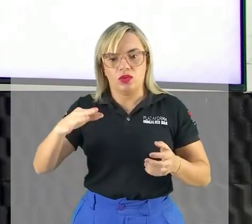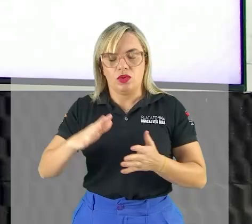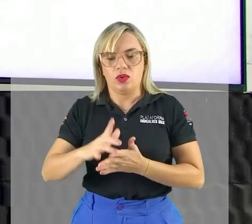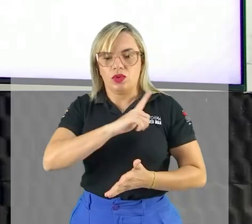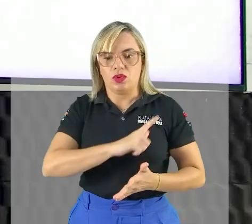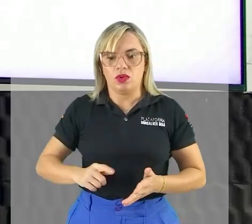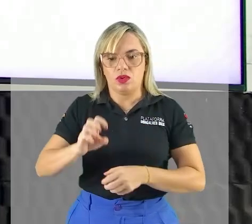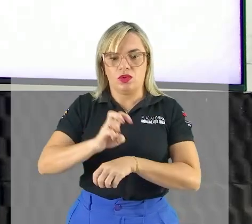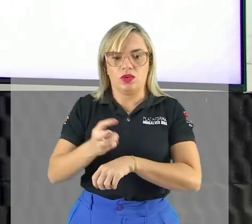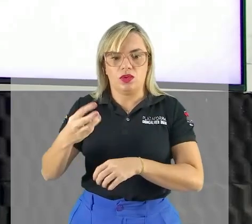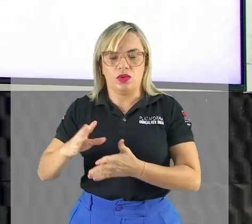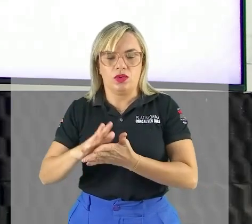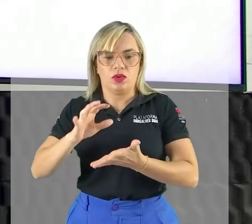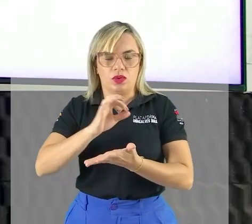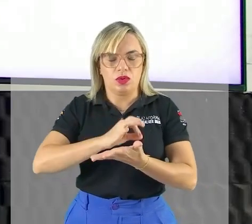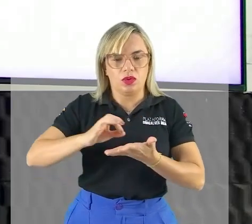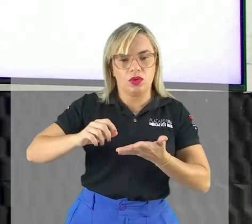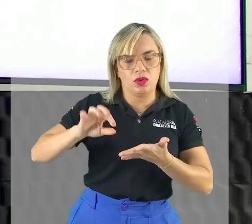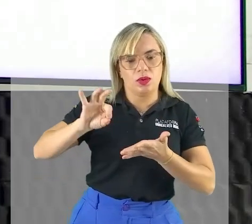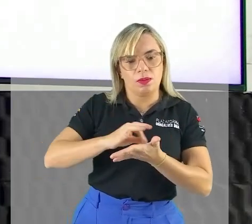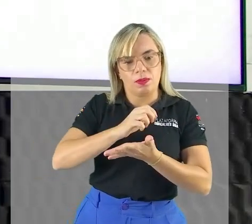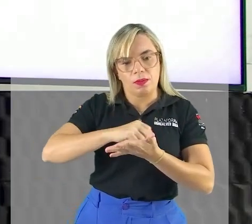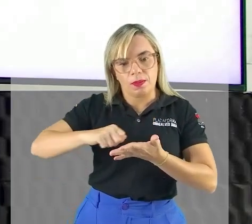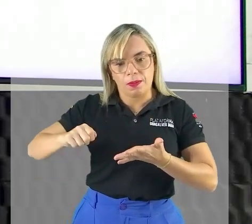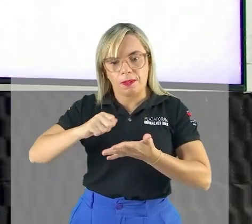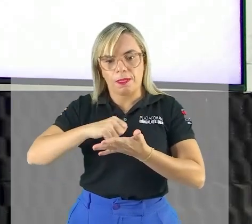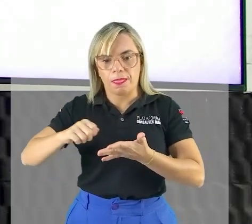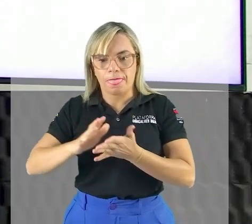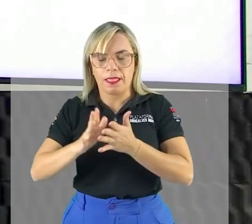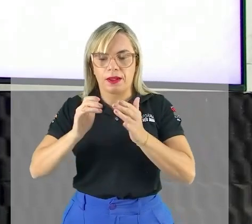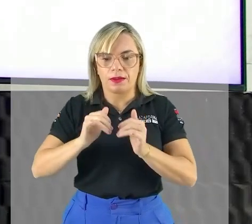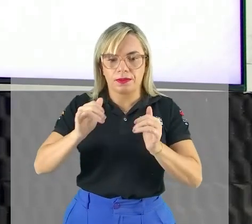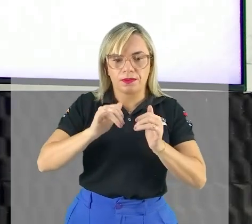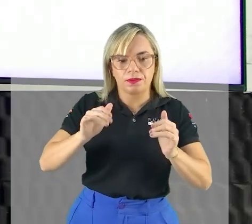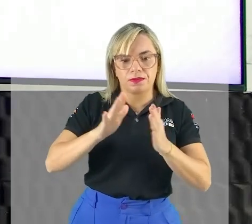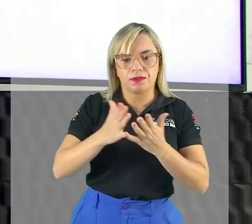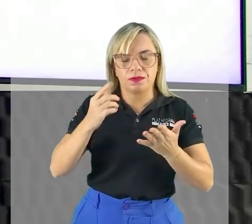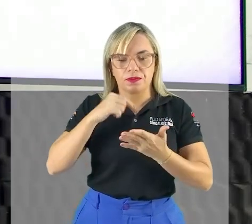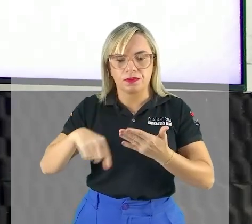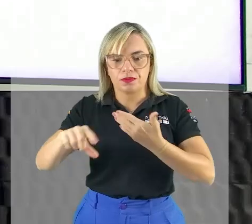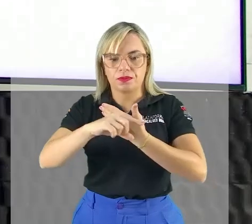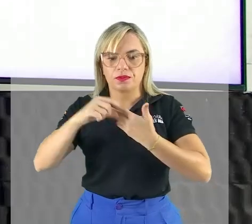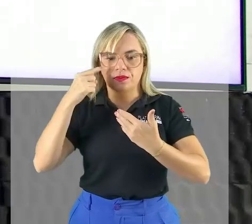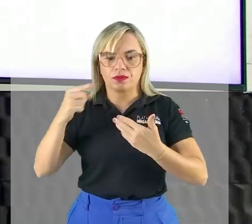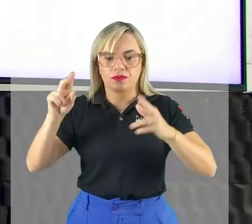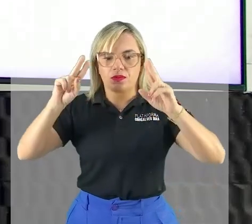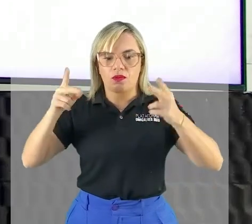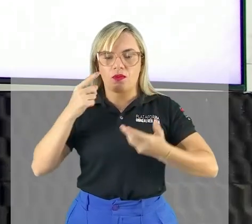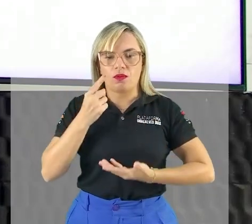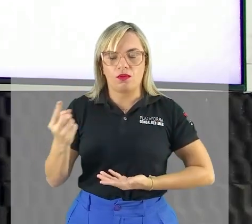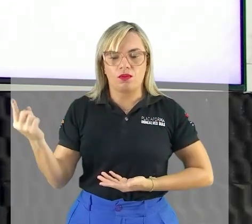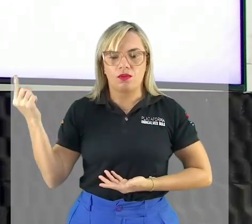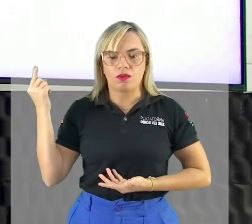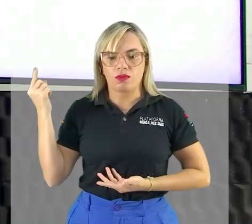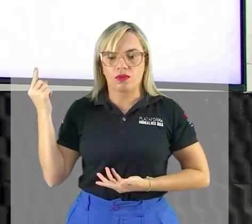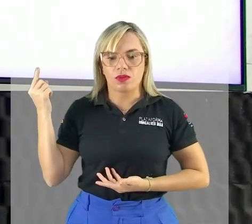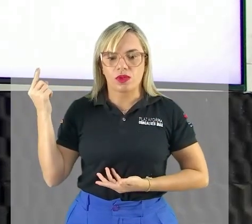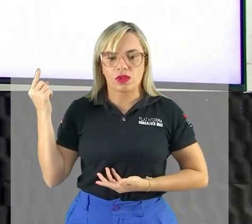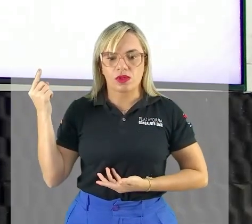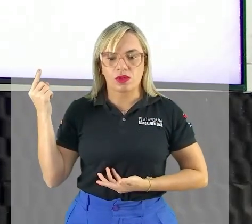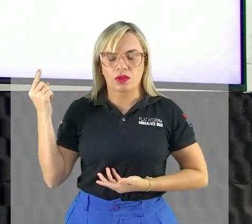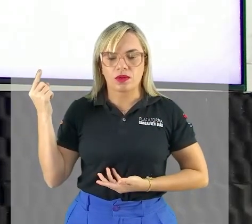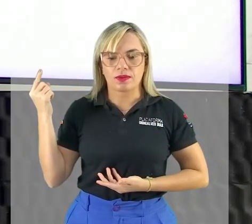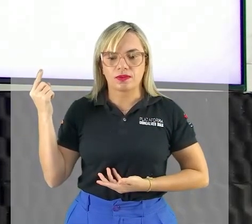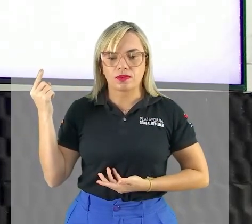João Lisboa citando um testemunho da época assim se expressa então cheio de mágoa e de Piedade e com o braço tão